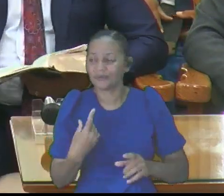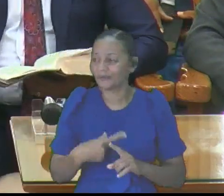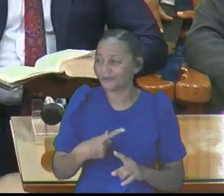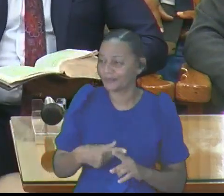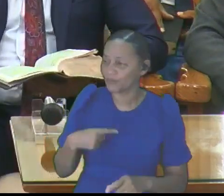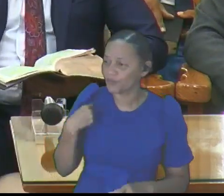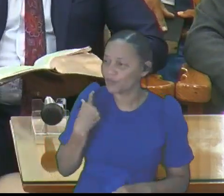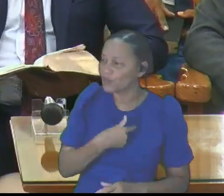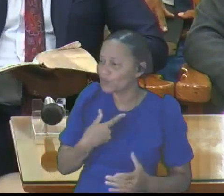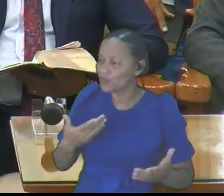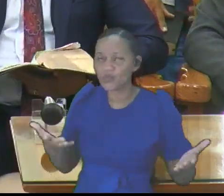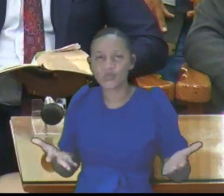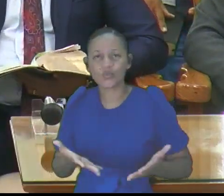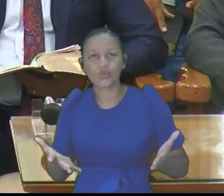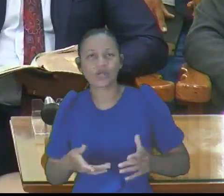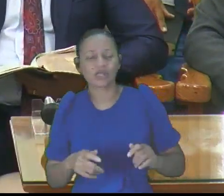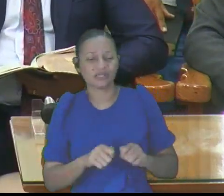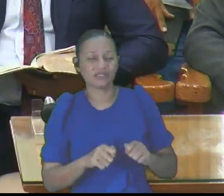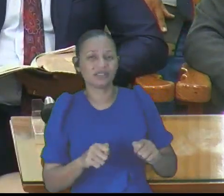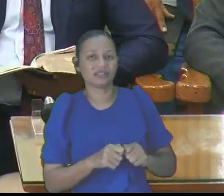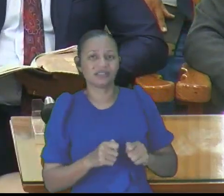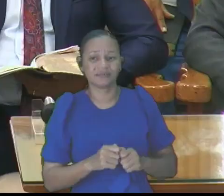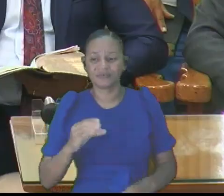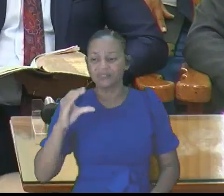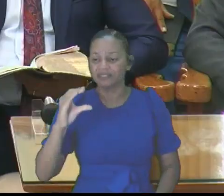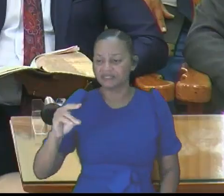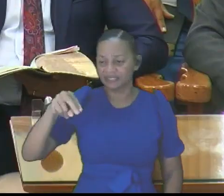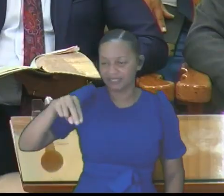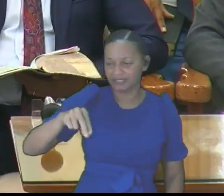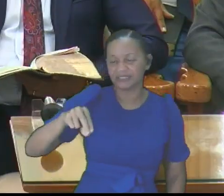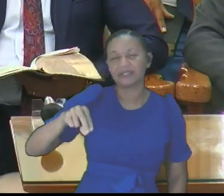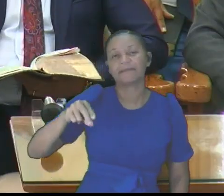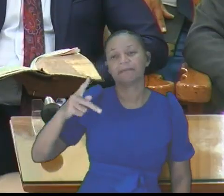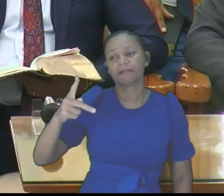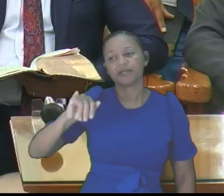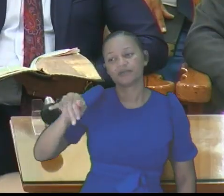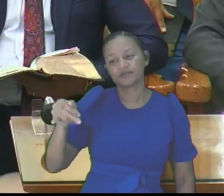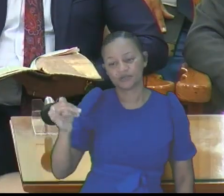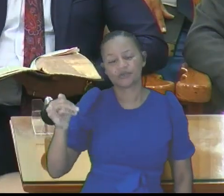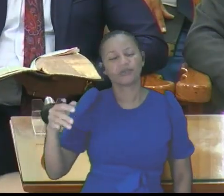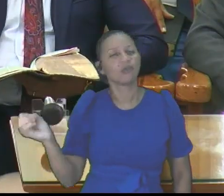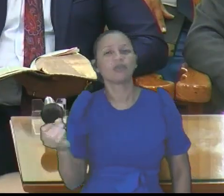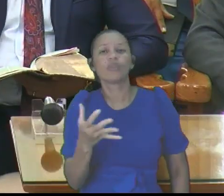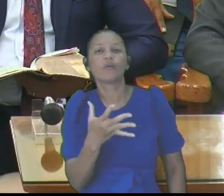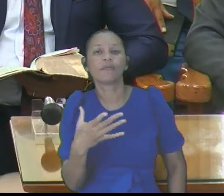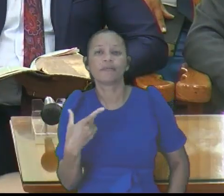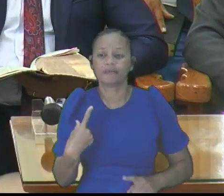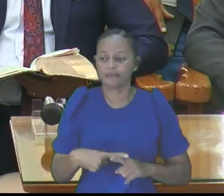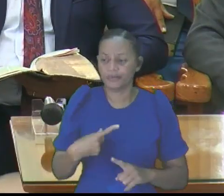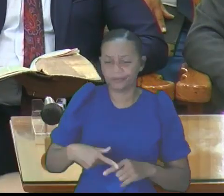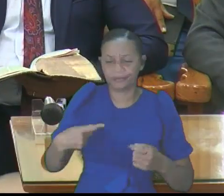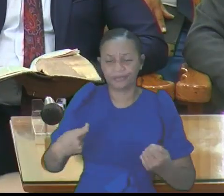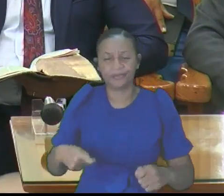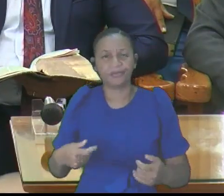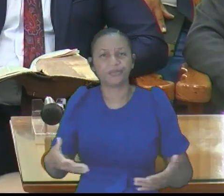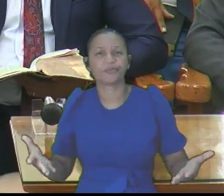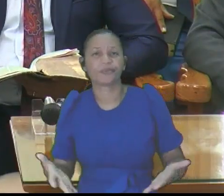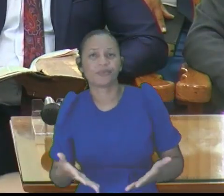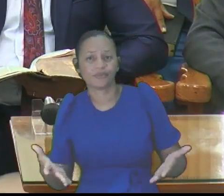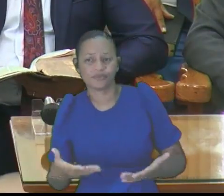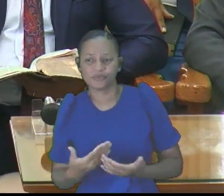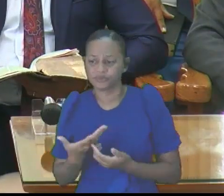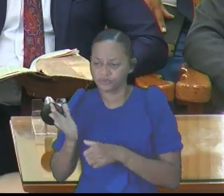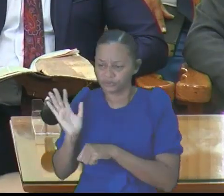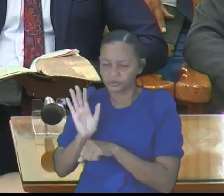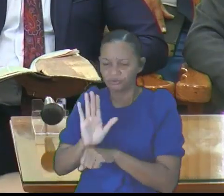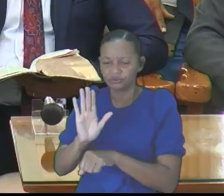foi que nós hoje aqui fizemos CNPJs novos das filiais? Por quê? Porque precisa, porque hoje em dia as